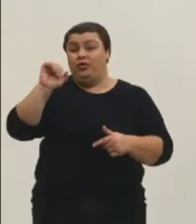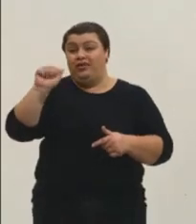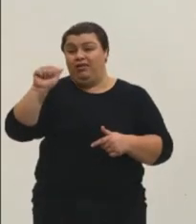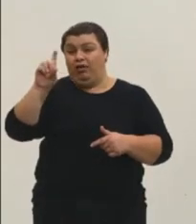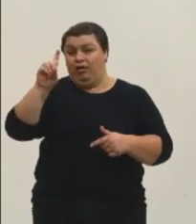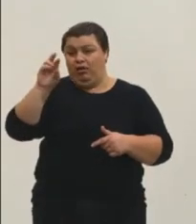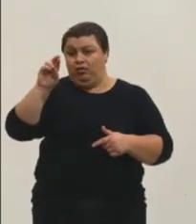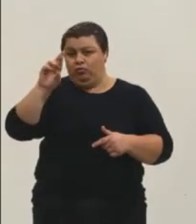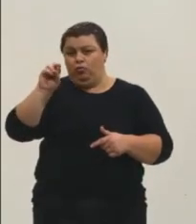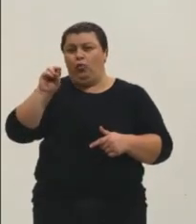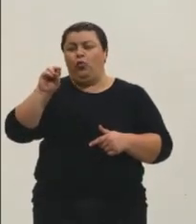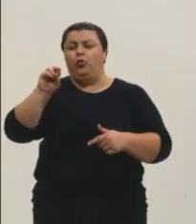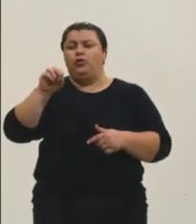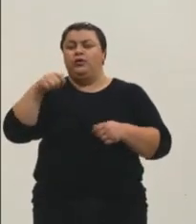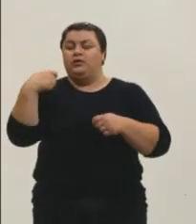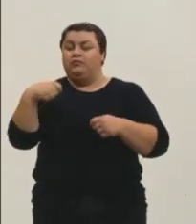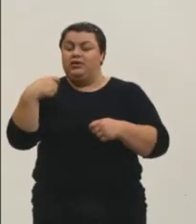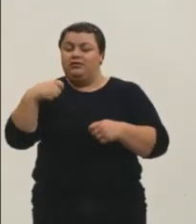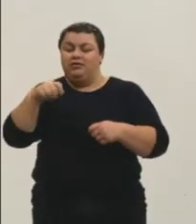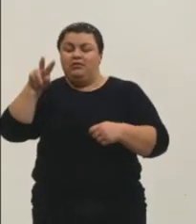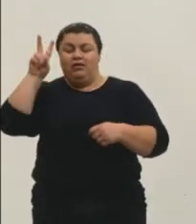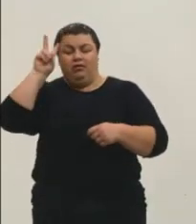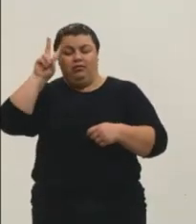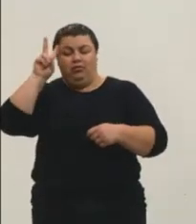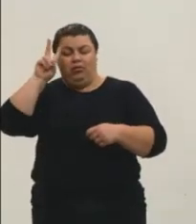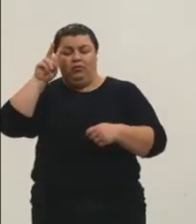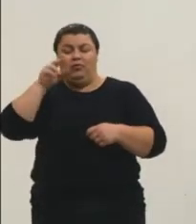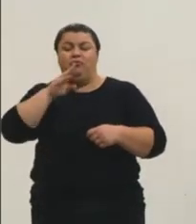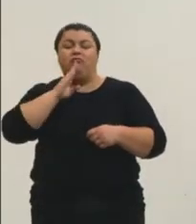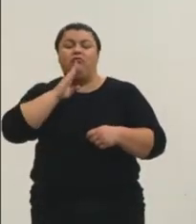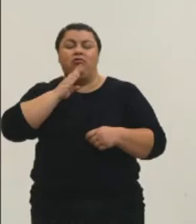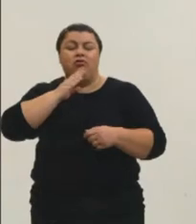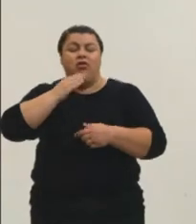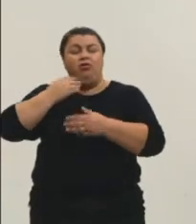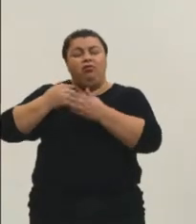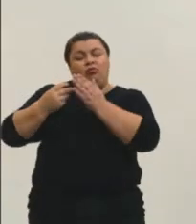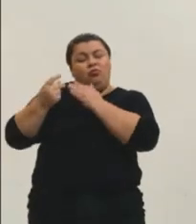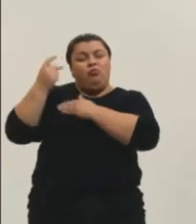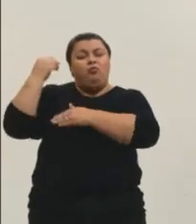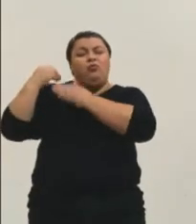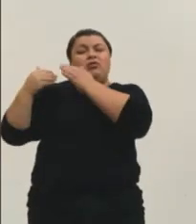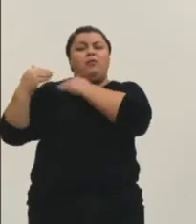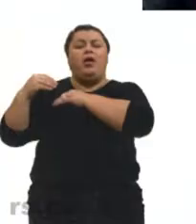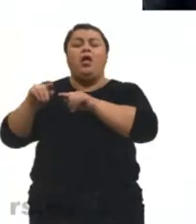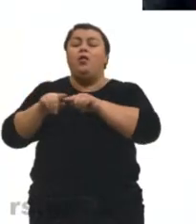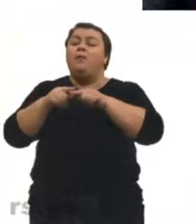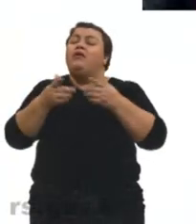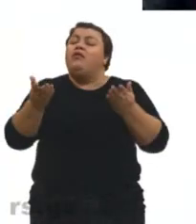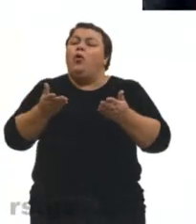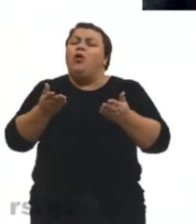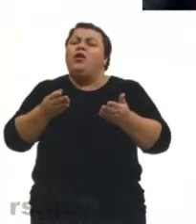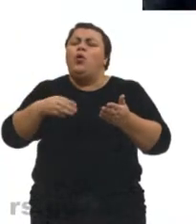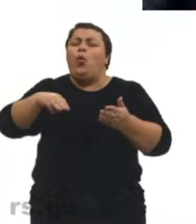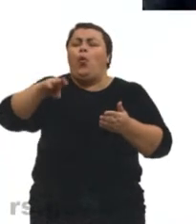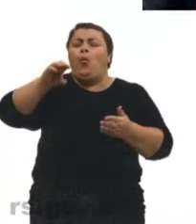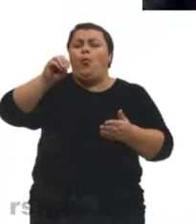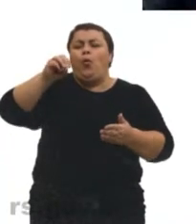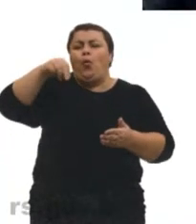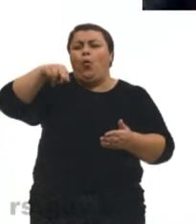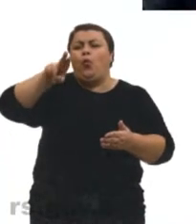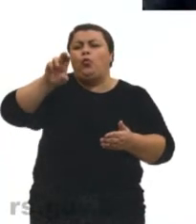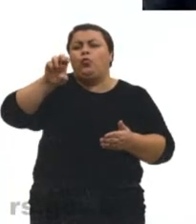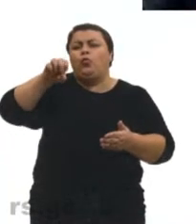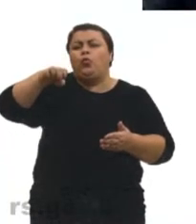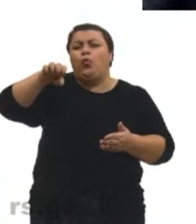para produzir esse conhecimento sobre o passado e o monumento o monumento ele